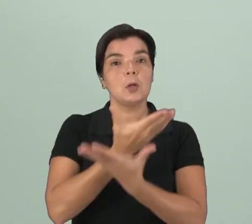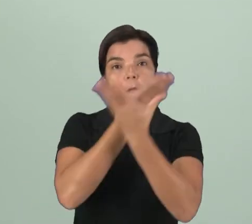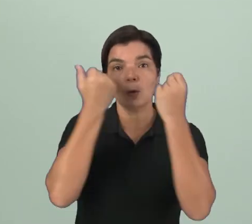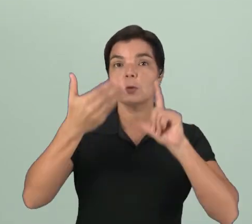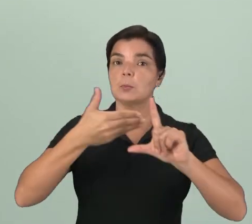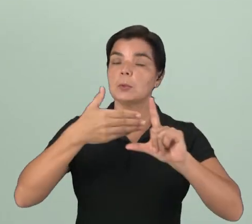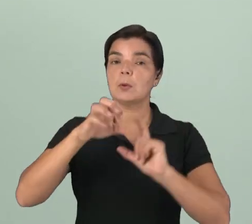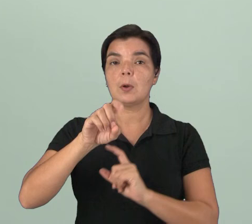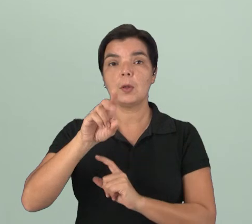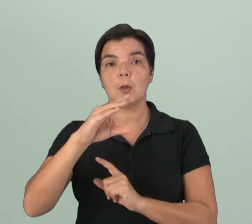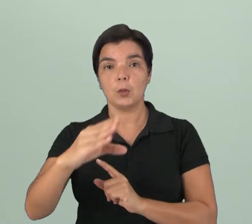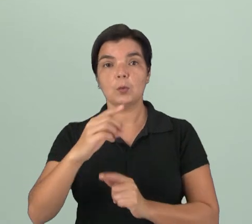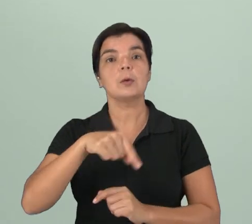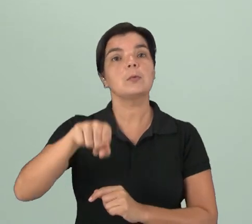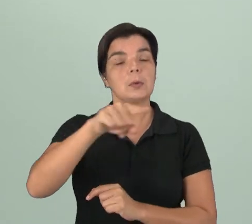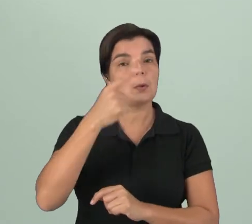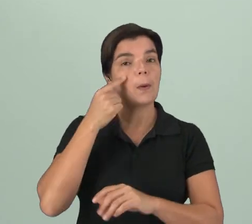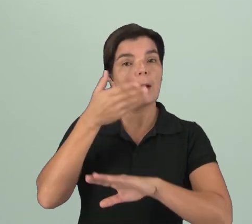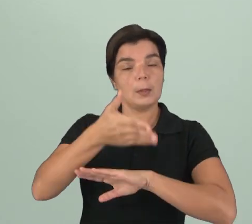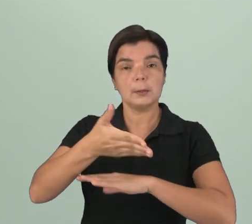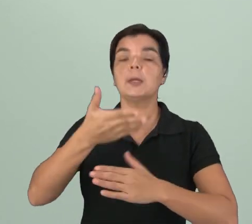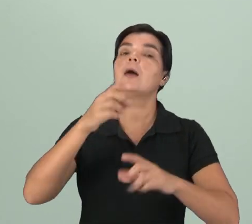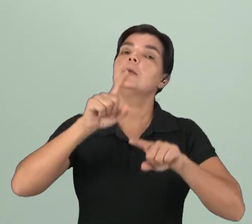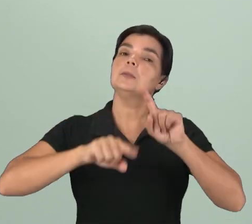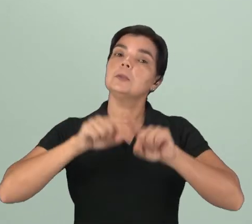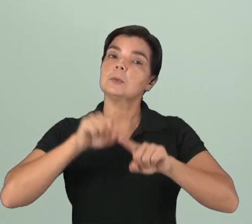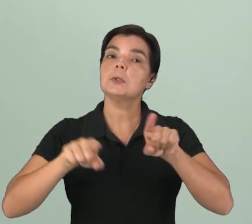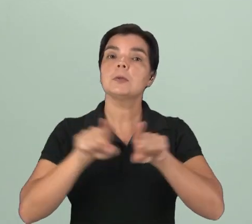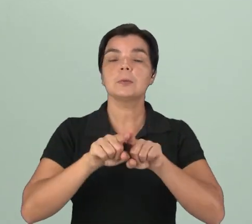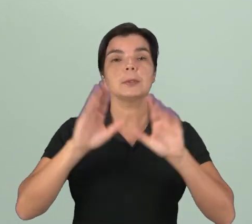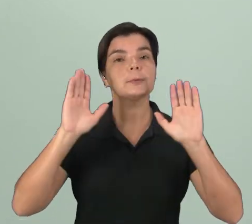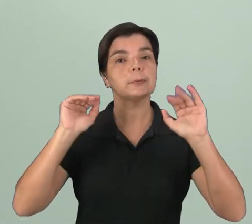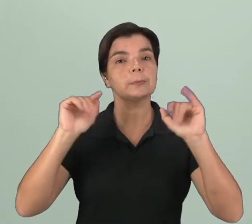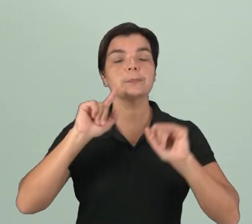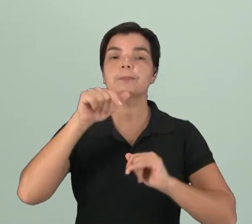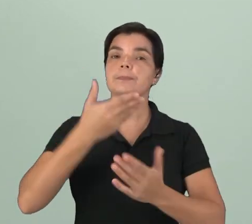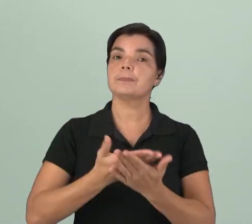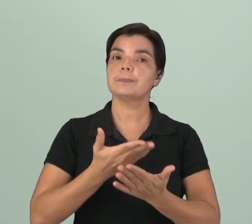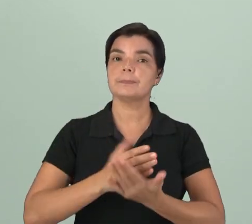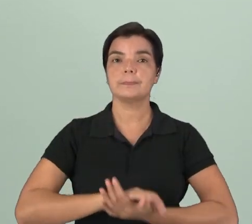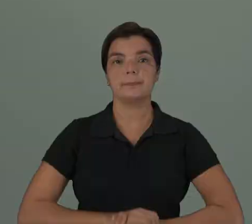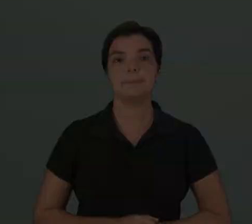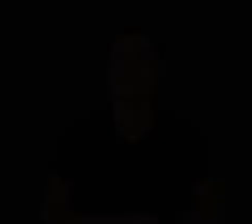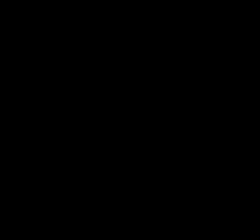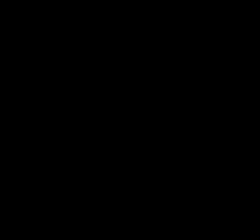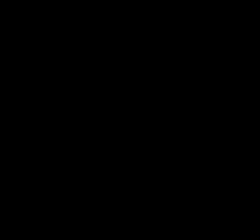esqueçam de acessar a plataforma Eduque para vocês terem acesso aos nossos materiais e até a próxima aula.